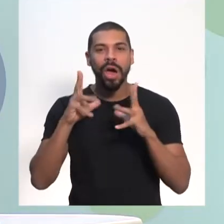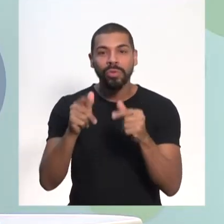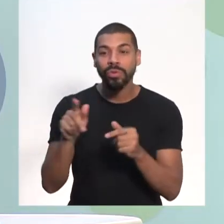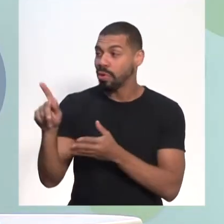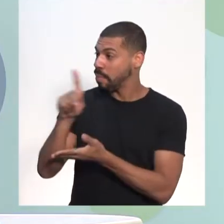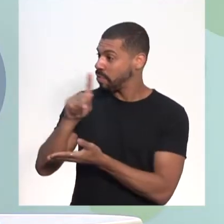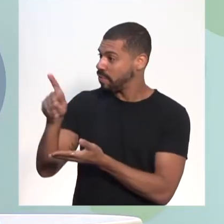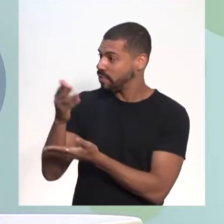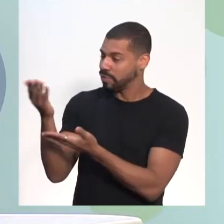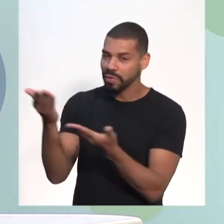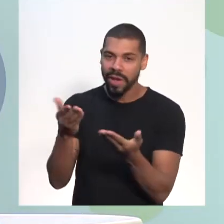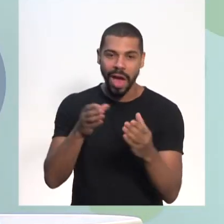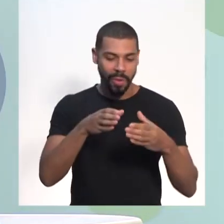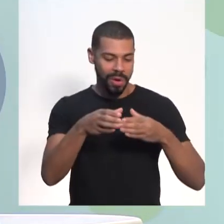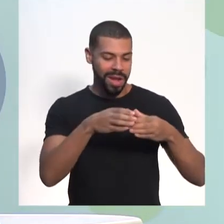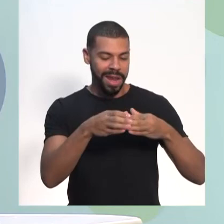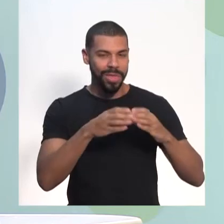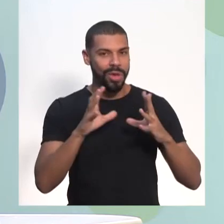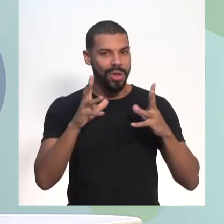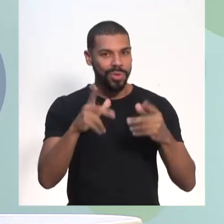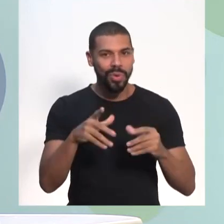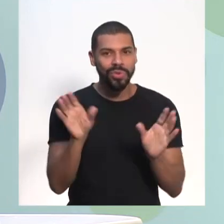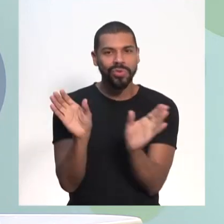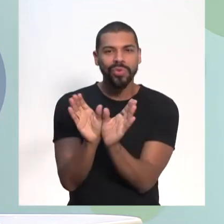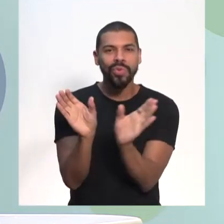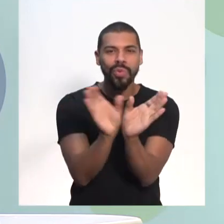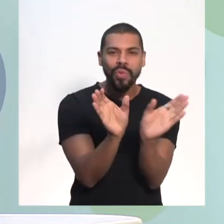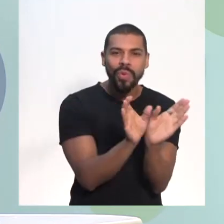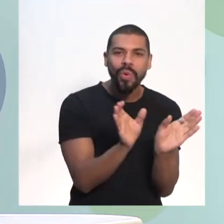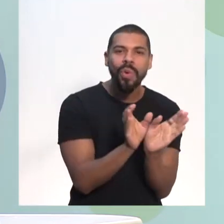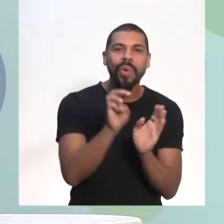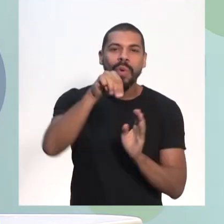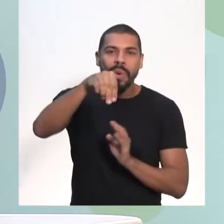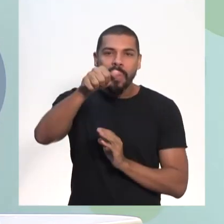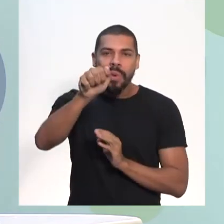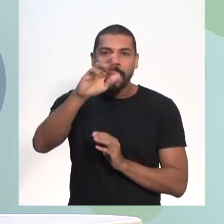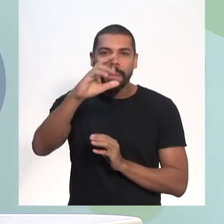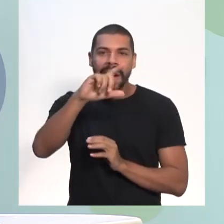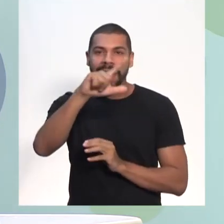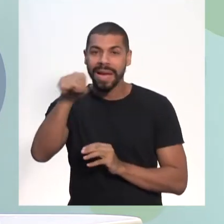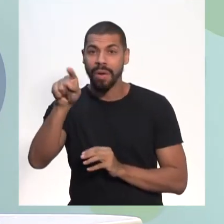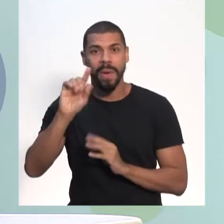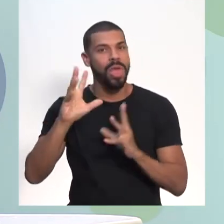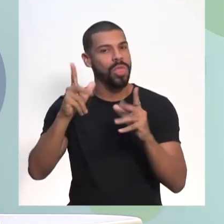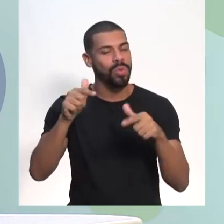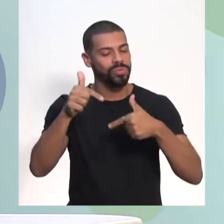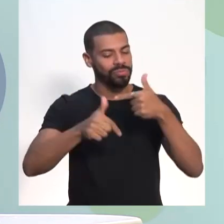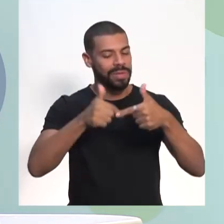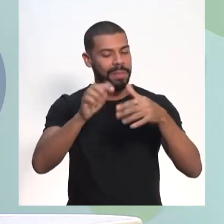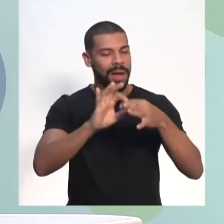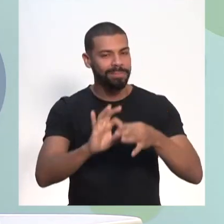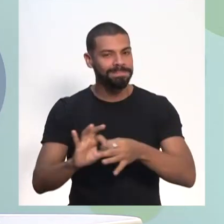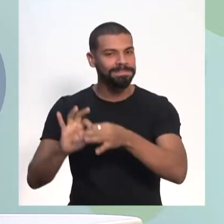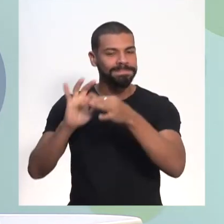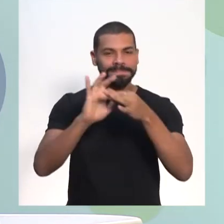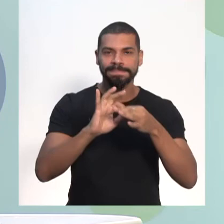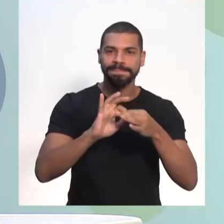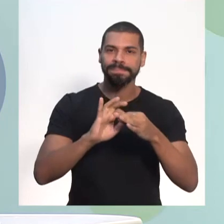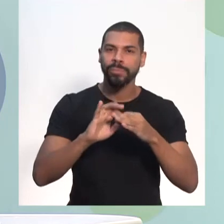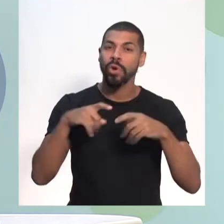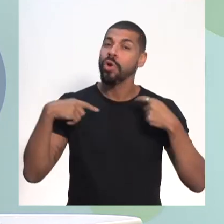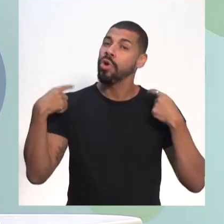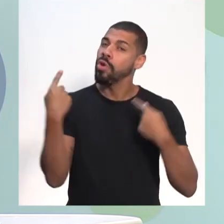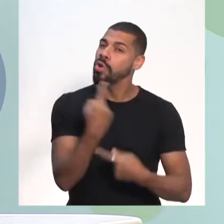Cristina Mabellini, nossa coordenadora, todas as equipes aqui da EFAP, o Marcão da CITEM, é um trabalho colaborativo, unindo todos os esforços. Nós